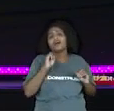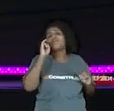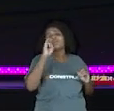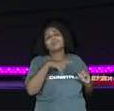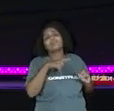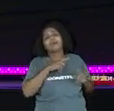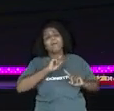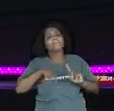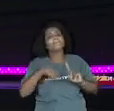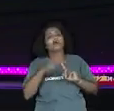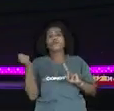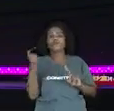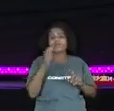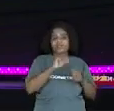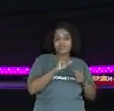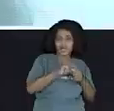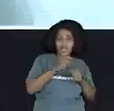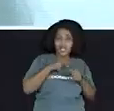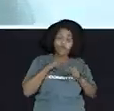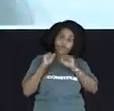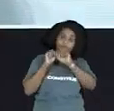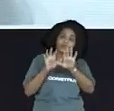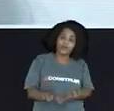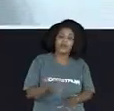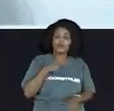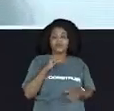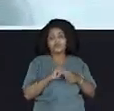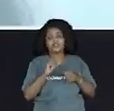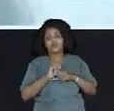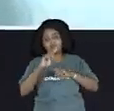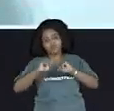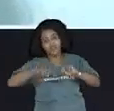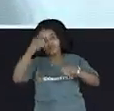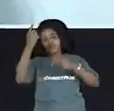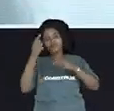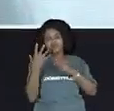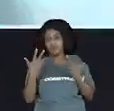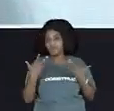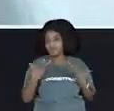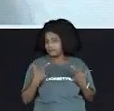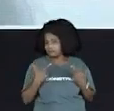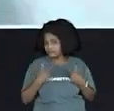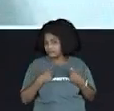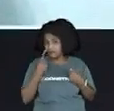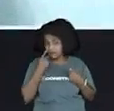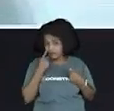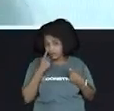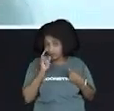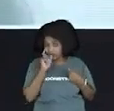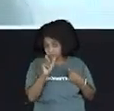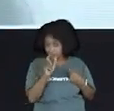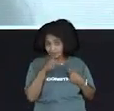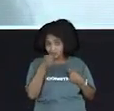vocês terão mais do que fizerem eu vou prosperar eu vou fazer vocês irem além coisa maravilhosa né mas olha a palavra